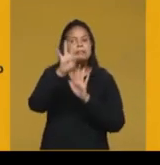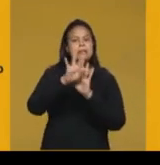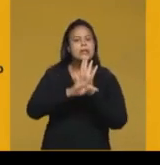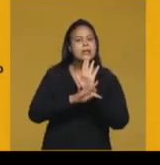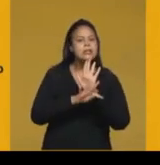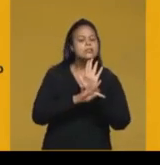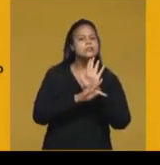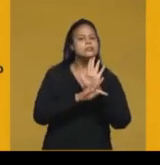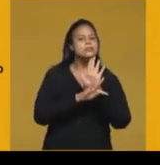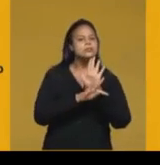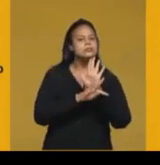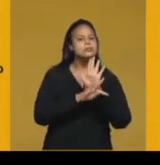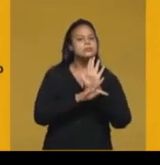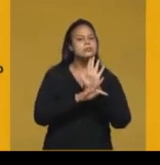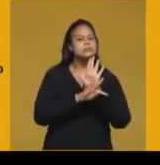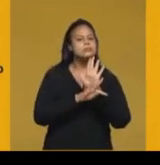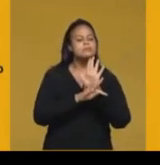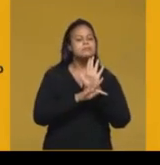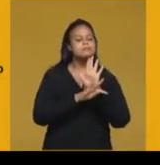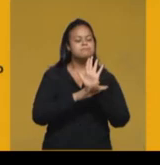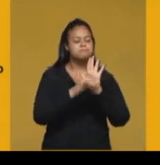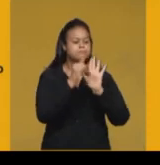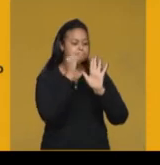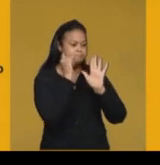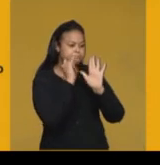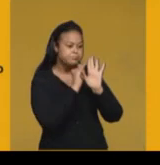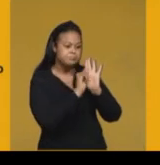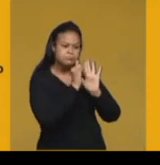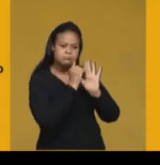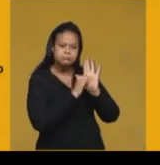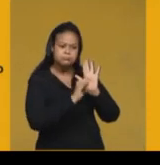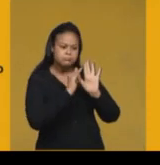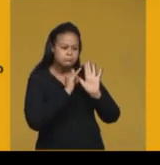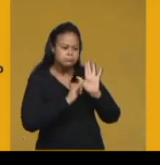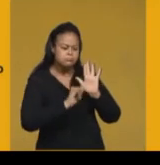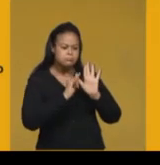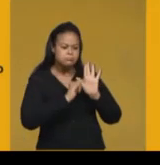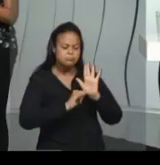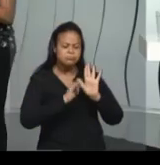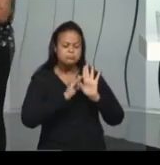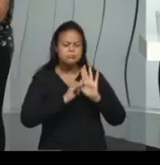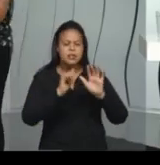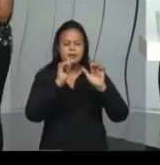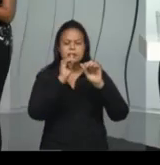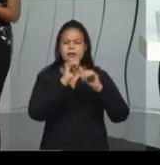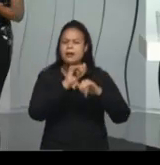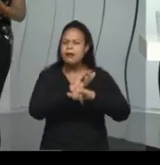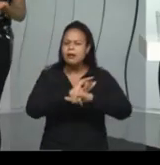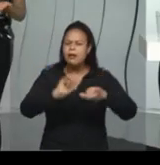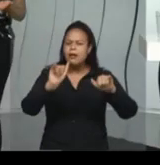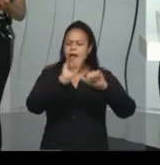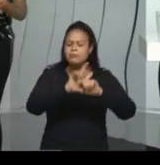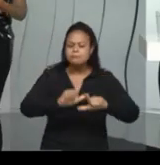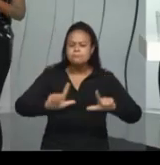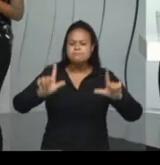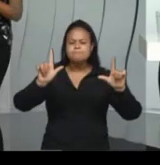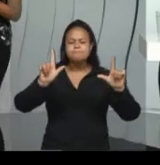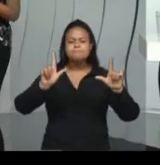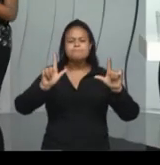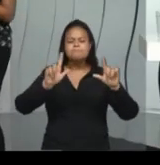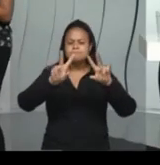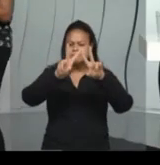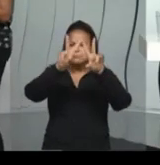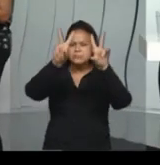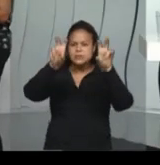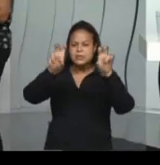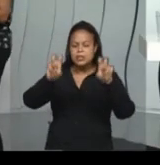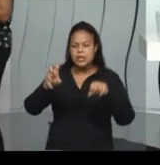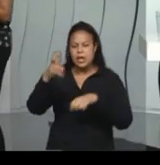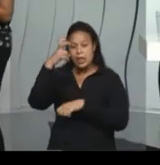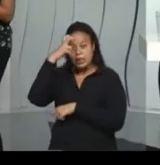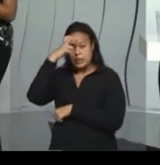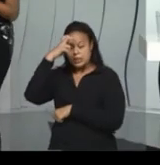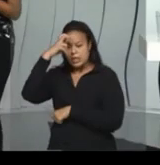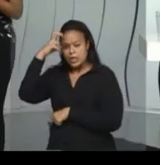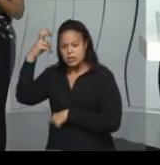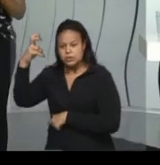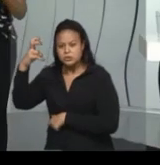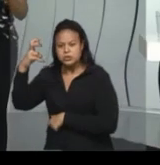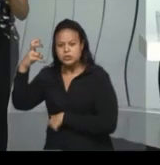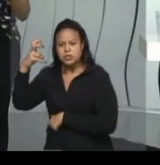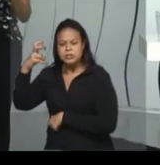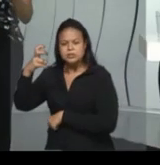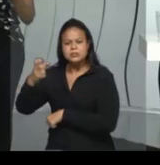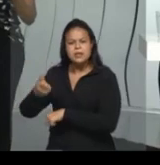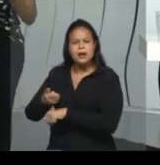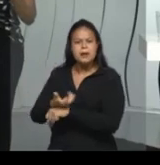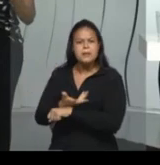textos, relatos sobre reportagens com a temática inteligência emocional,